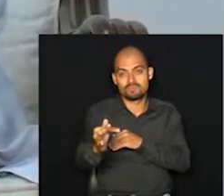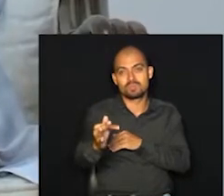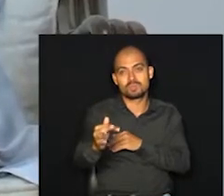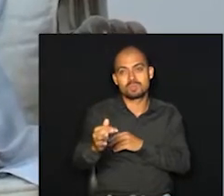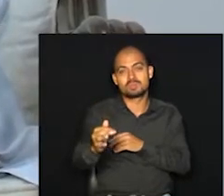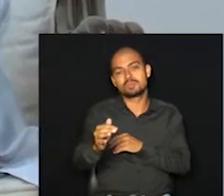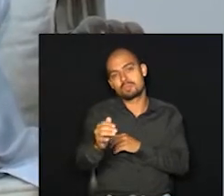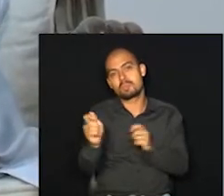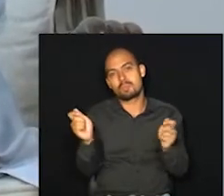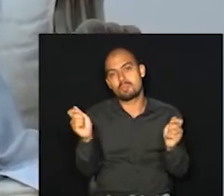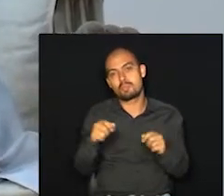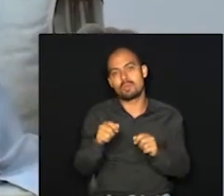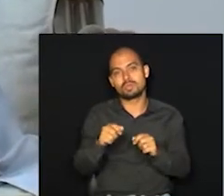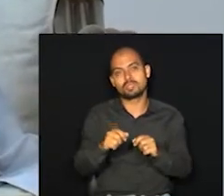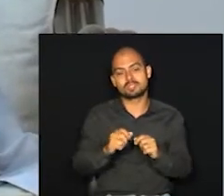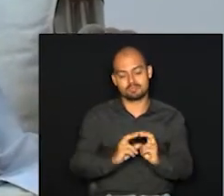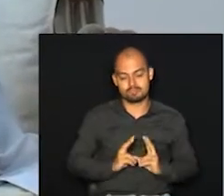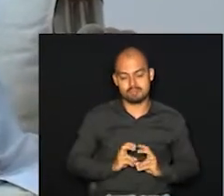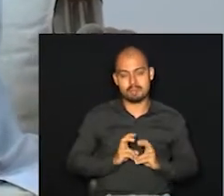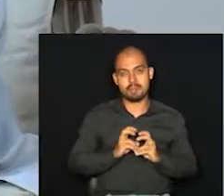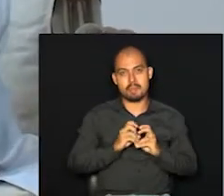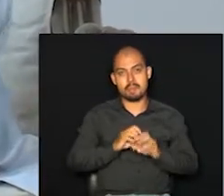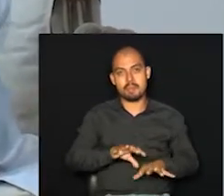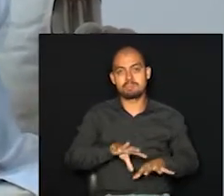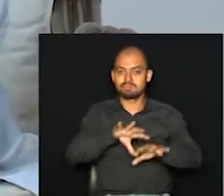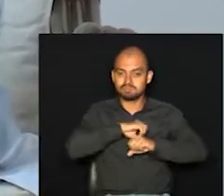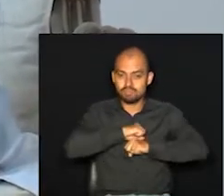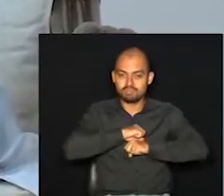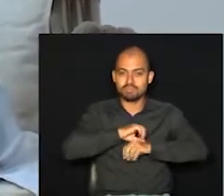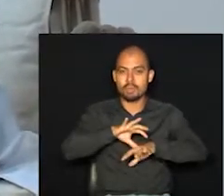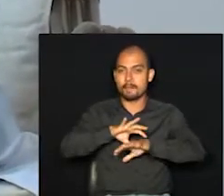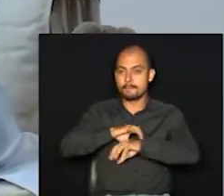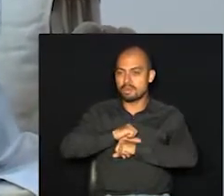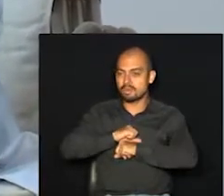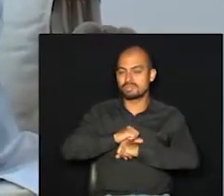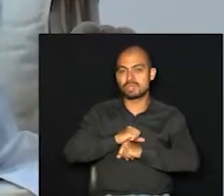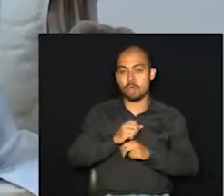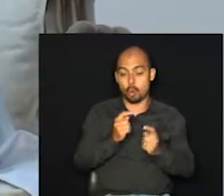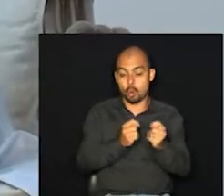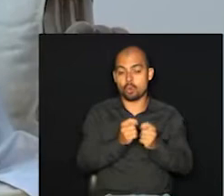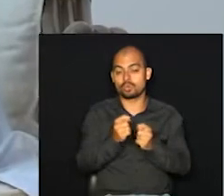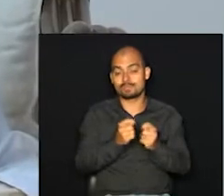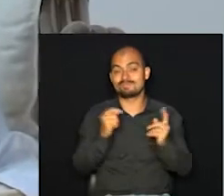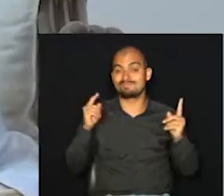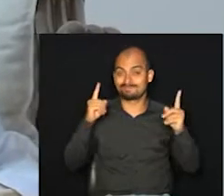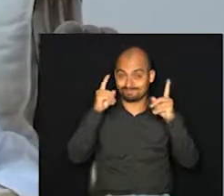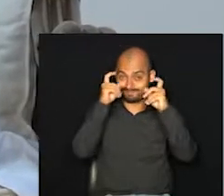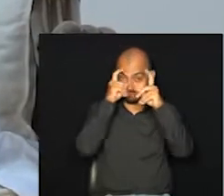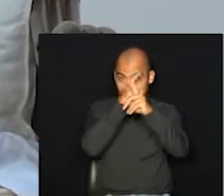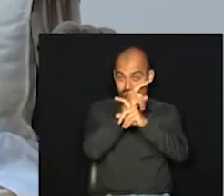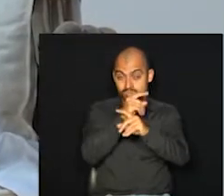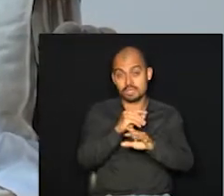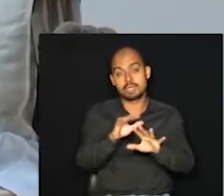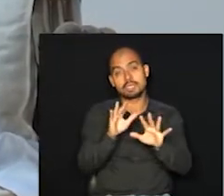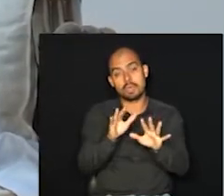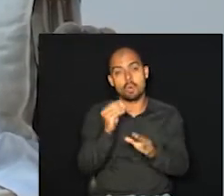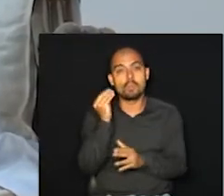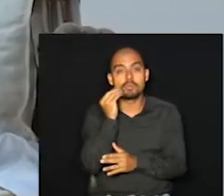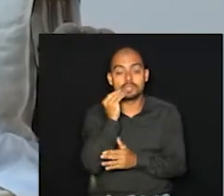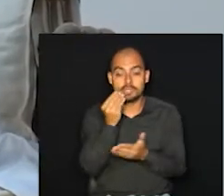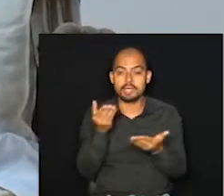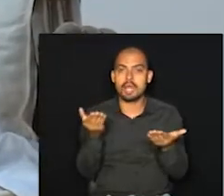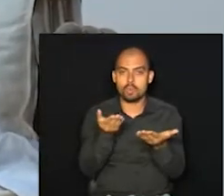com os casos mais avançados e mais difíceis de ser controlado. Então, essa é uma grande